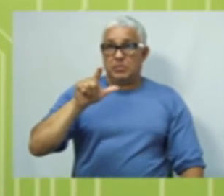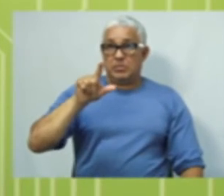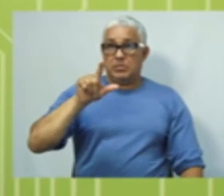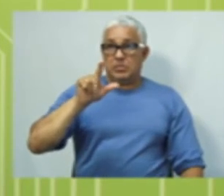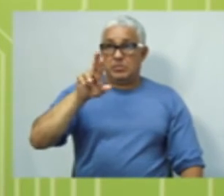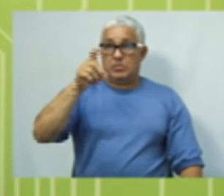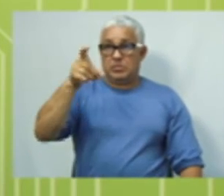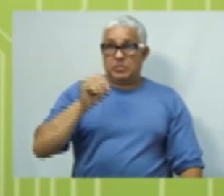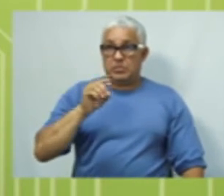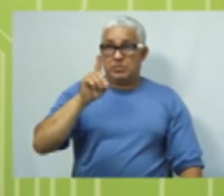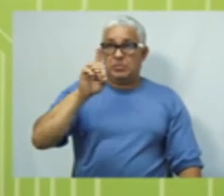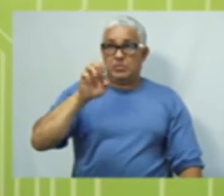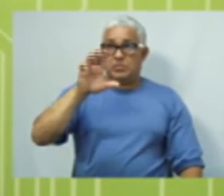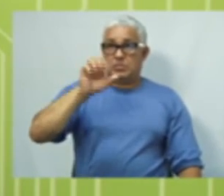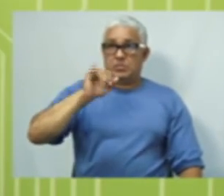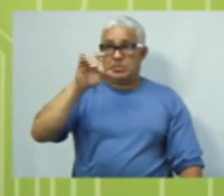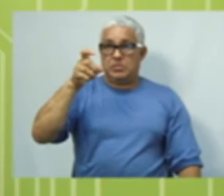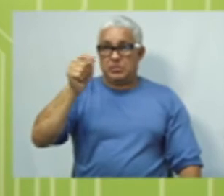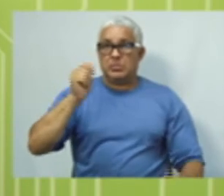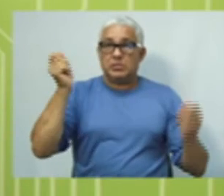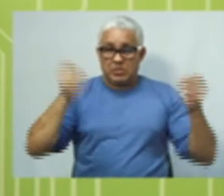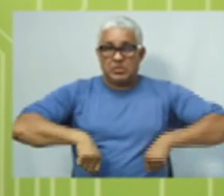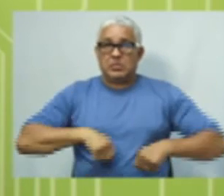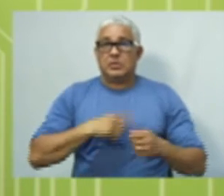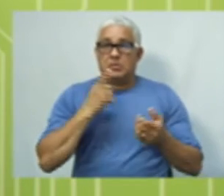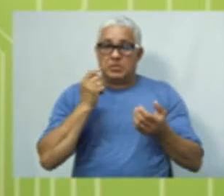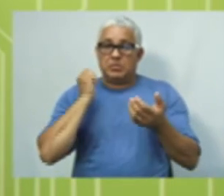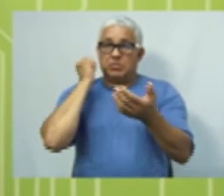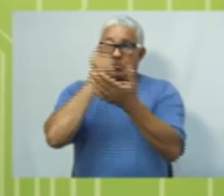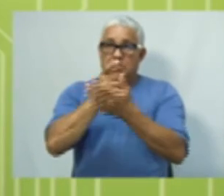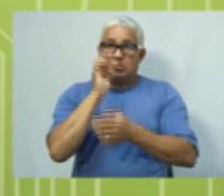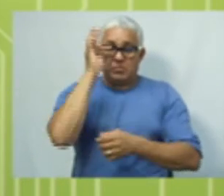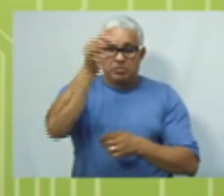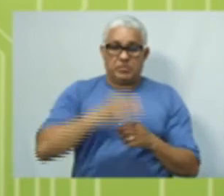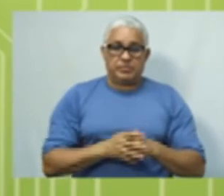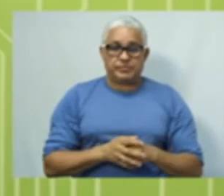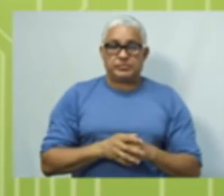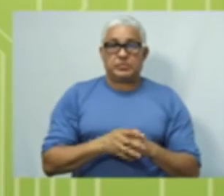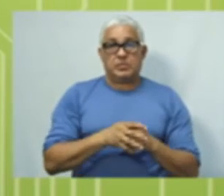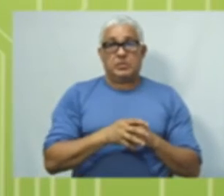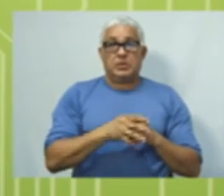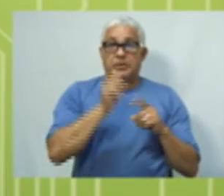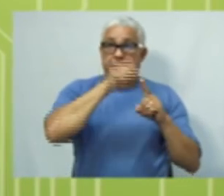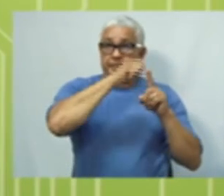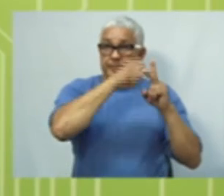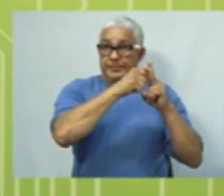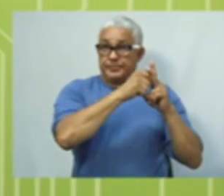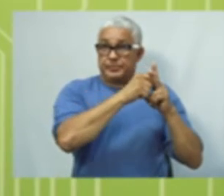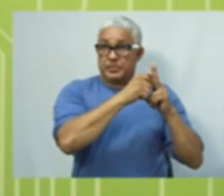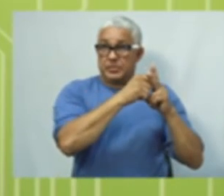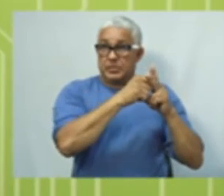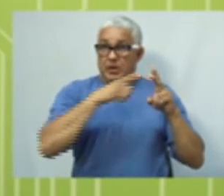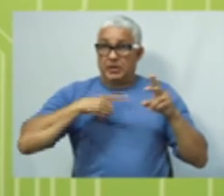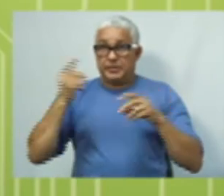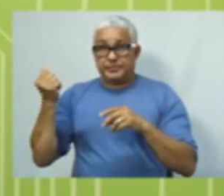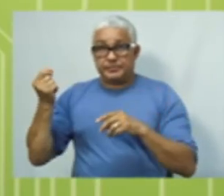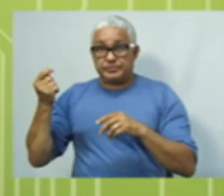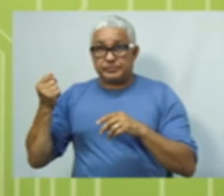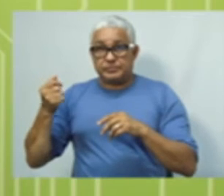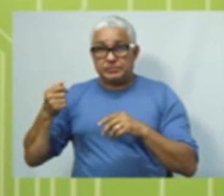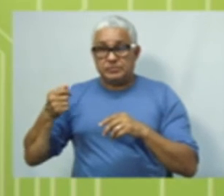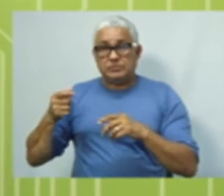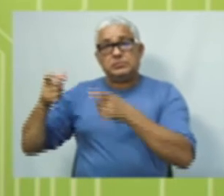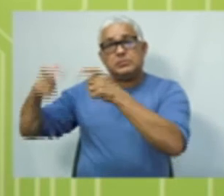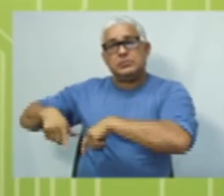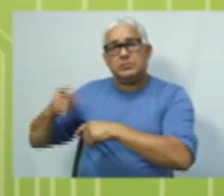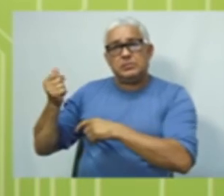ou não um compromisso para honrar aquela duplicata. Tá? Então, daqui 60 dias eu vou ter caixa? E quem é que vai... Onde